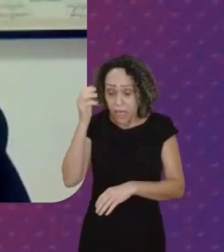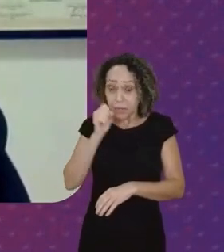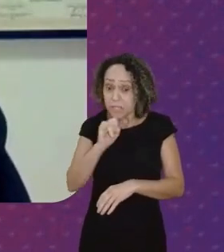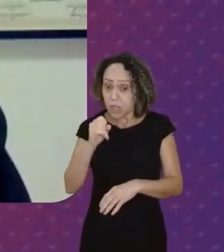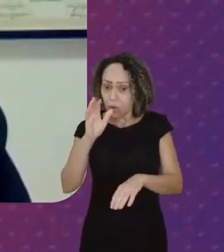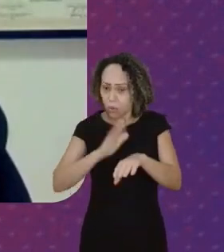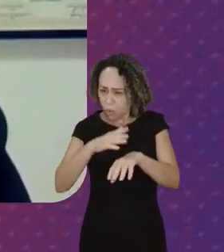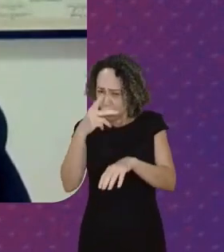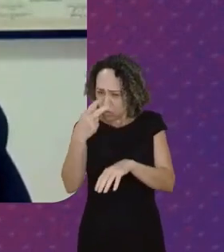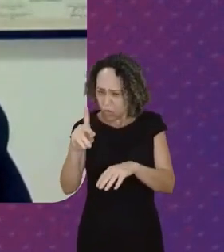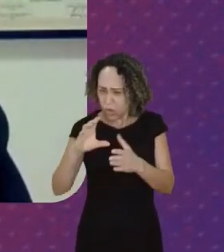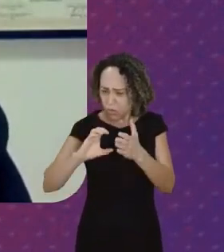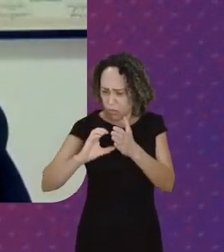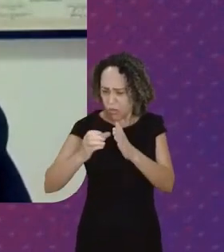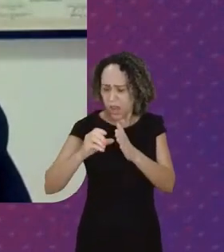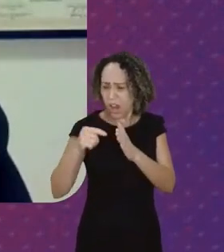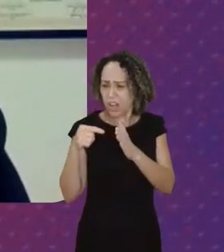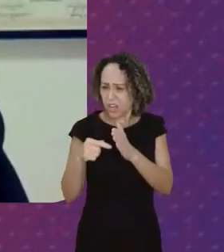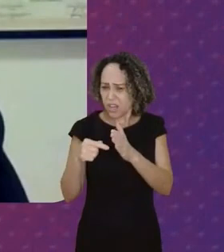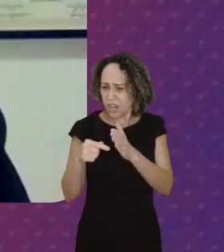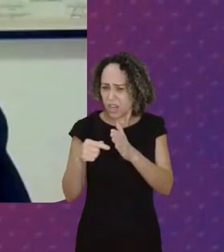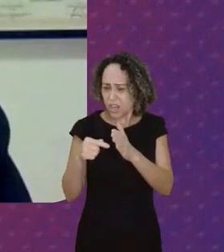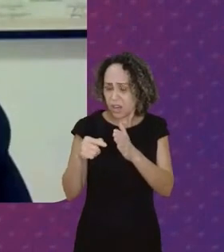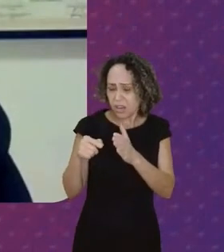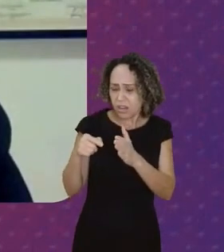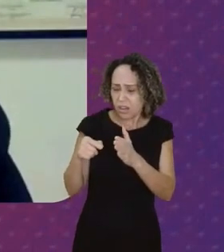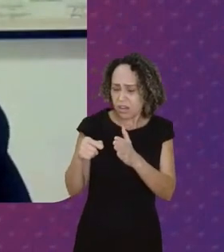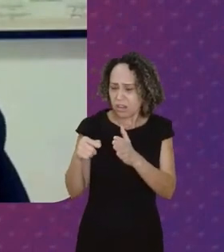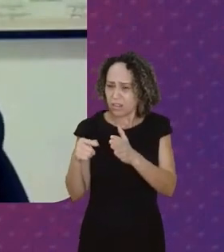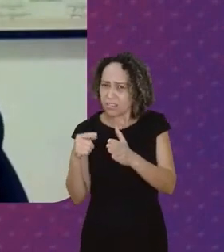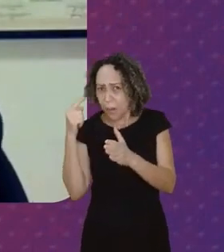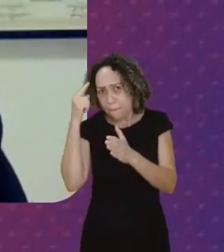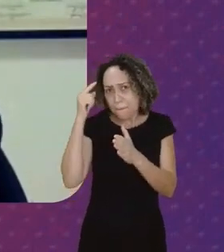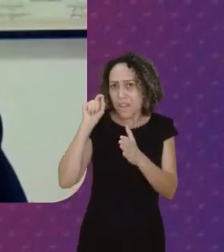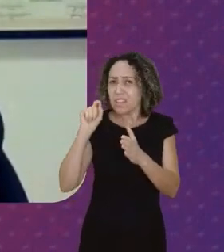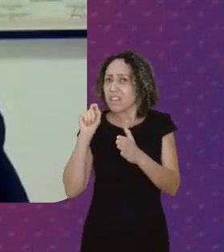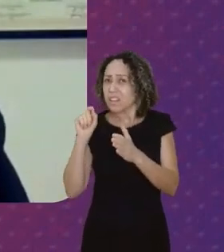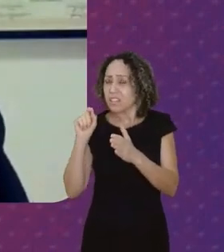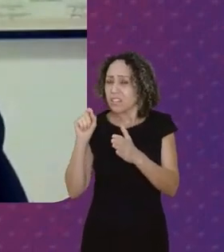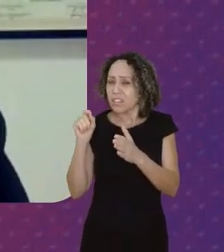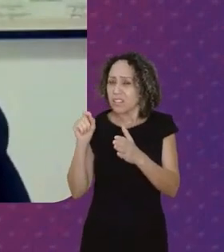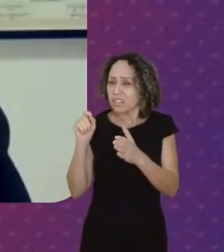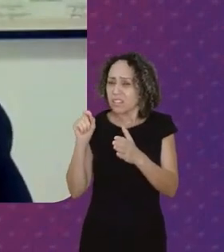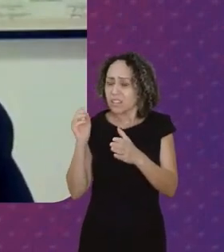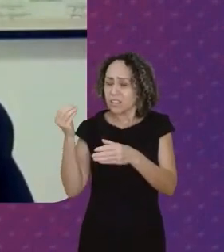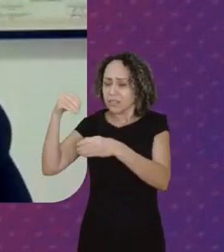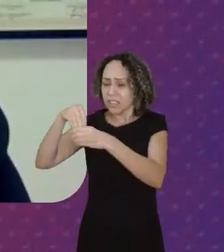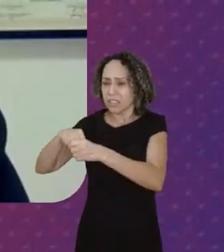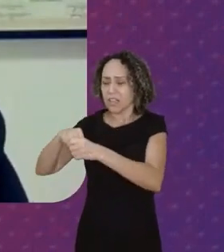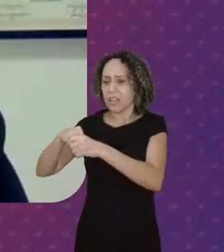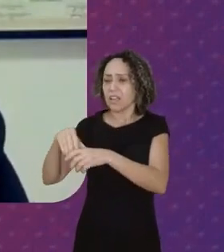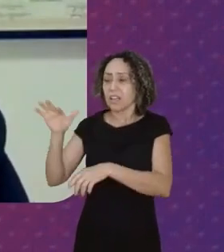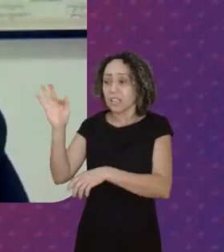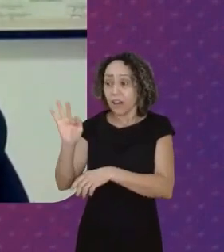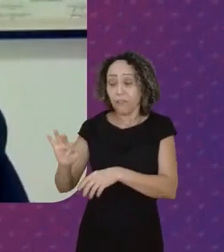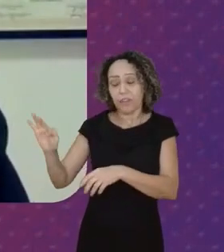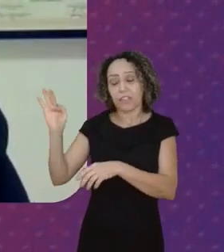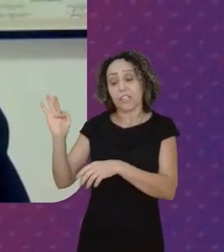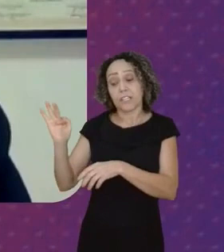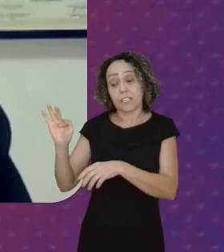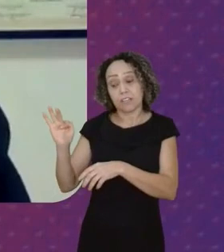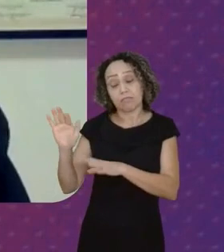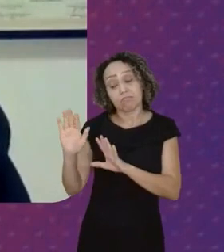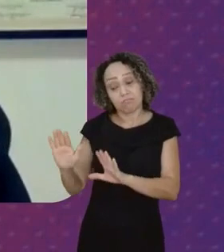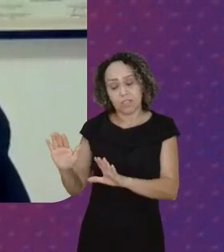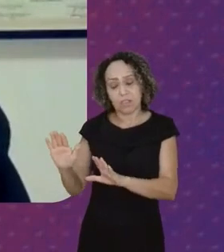partido, né, está deliberando ou pensando em federação, ele provavelmente já está negociando, a